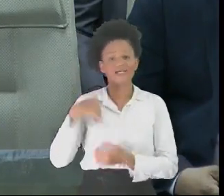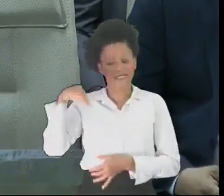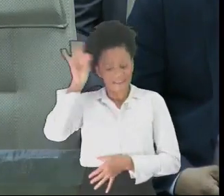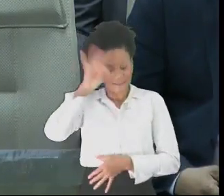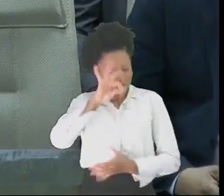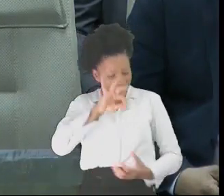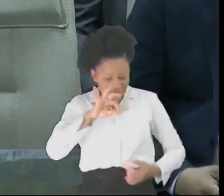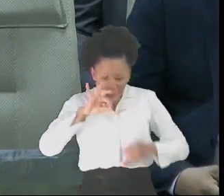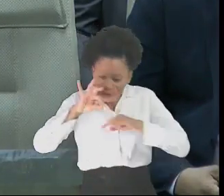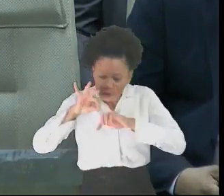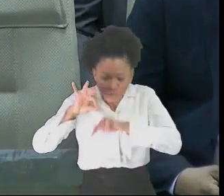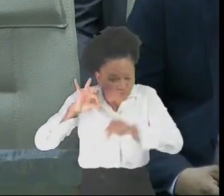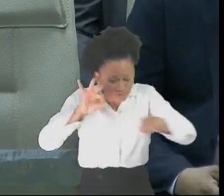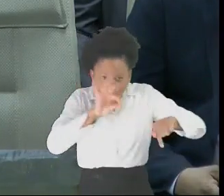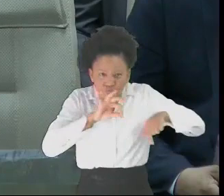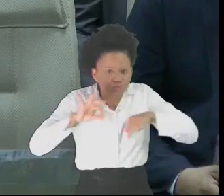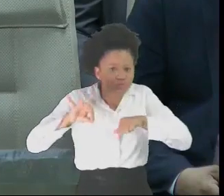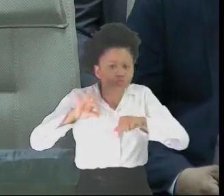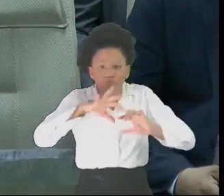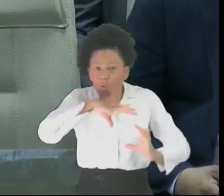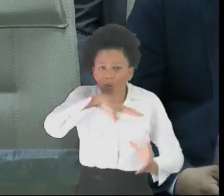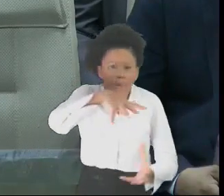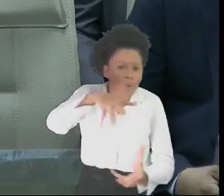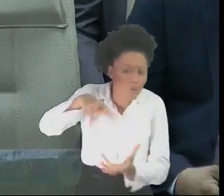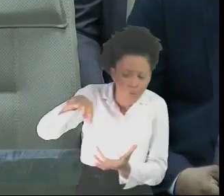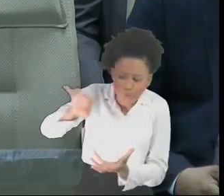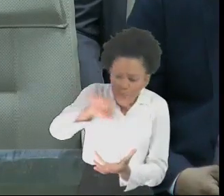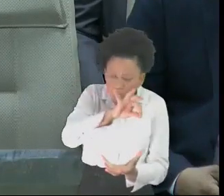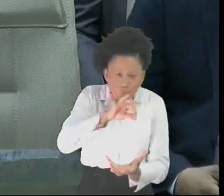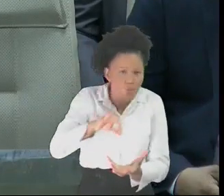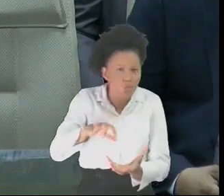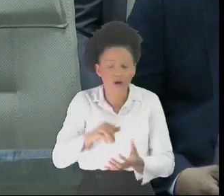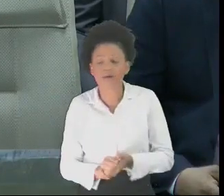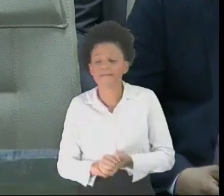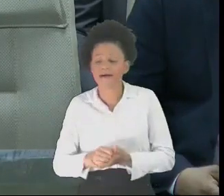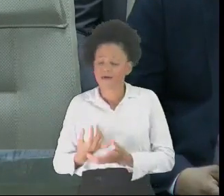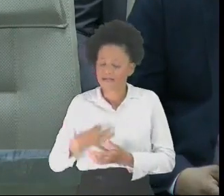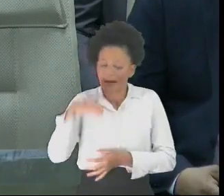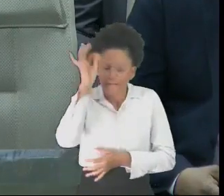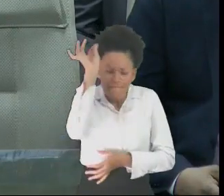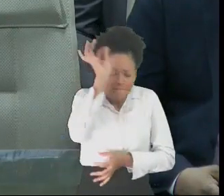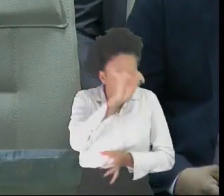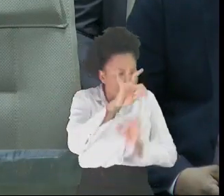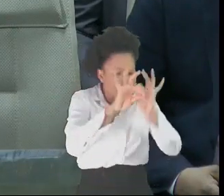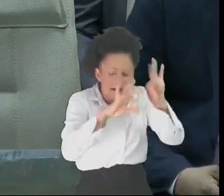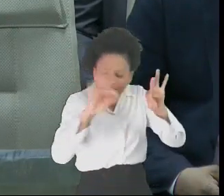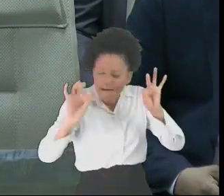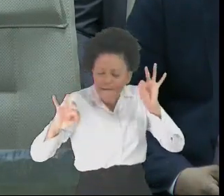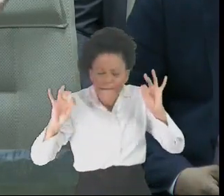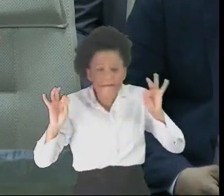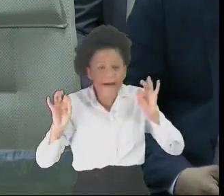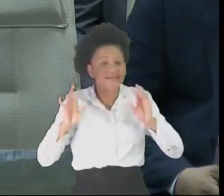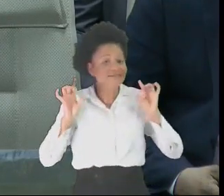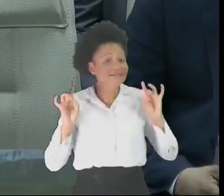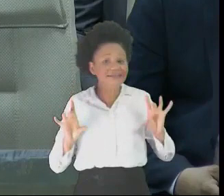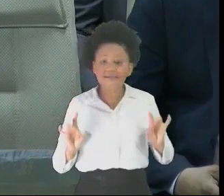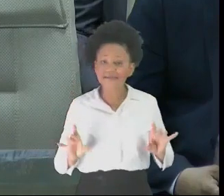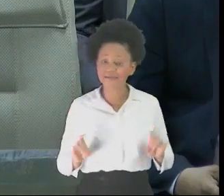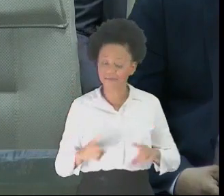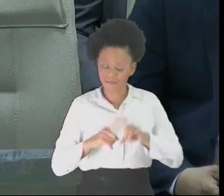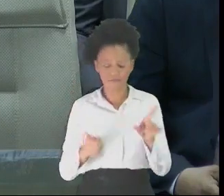especial. Ele desceu sobre os discípulos de uma forma especial. Mas o Senhor disse: ele habita